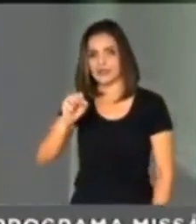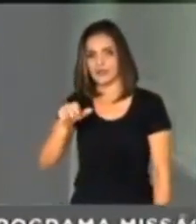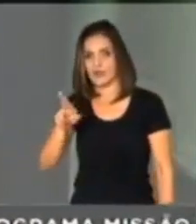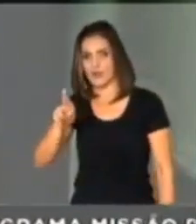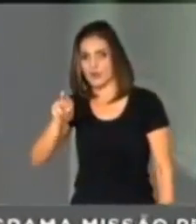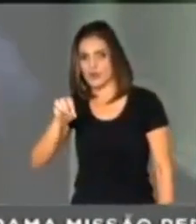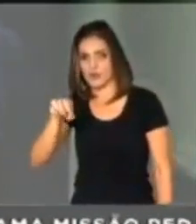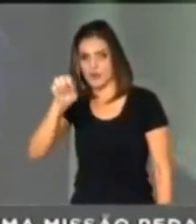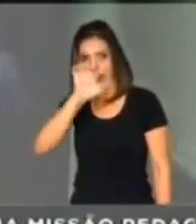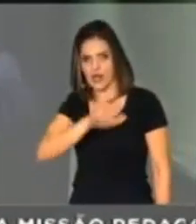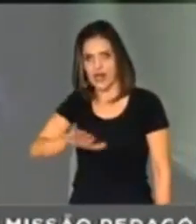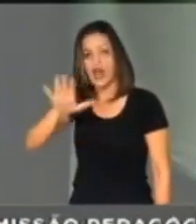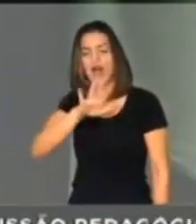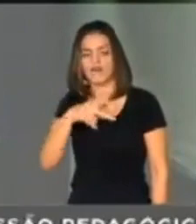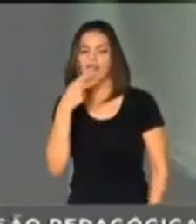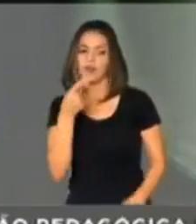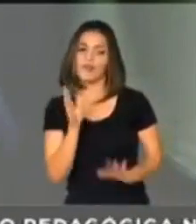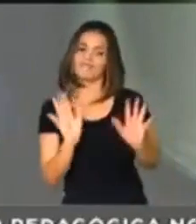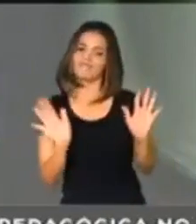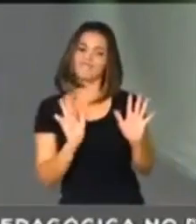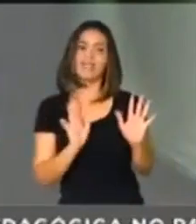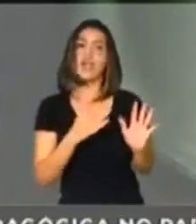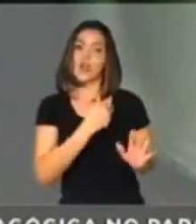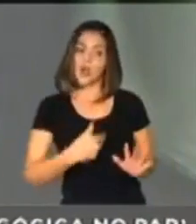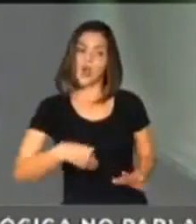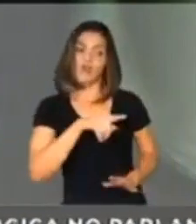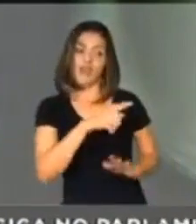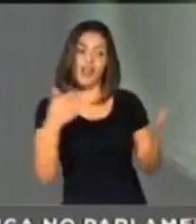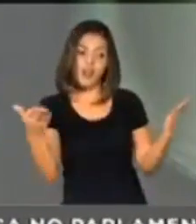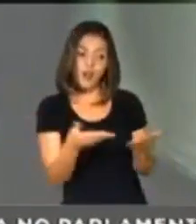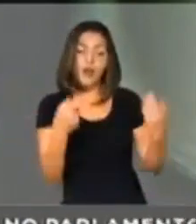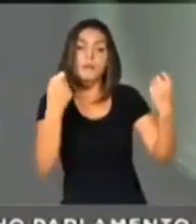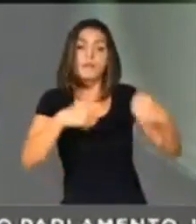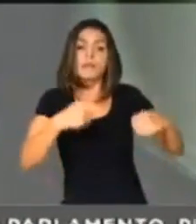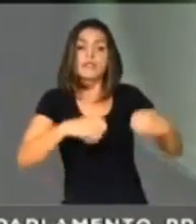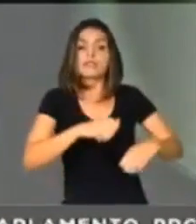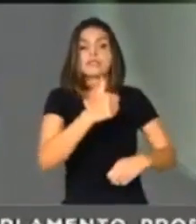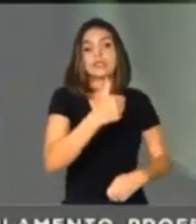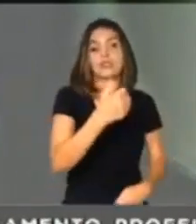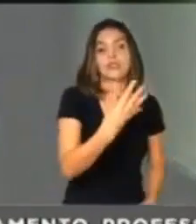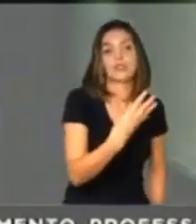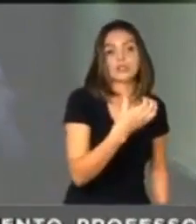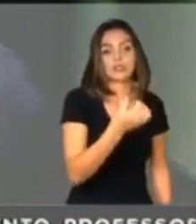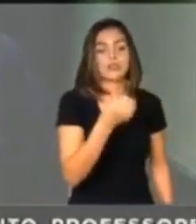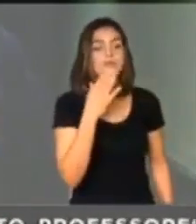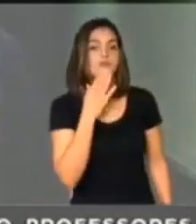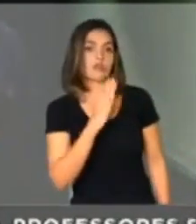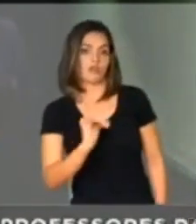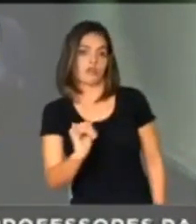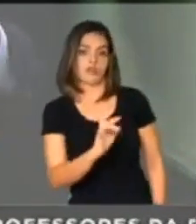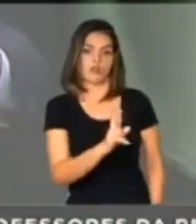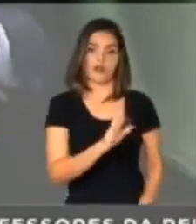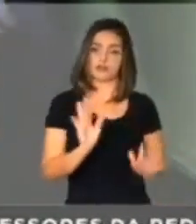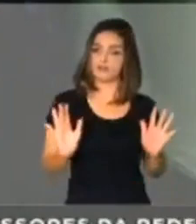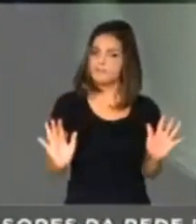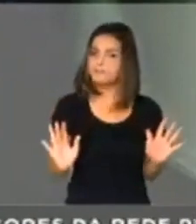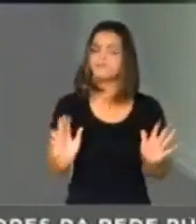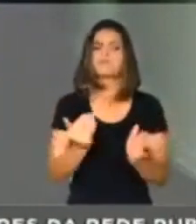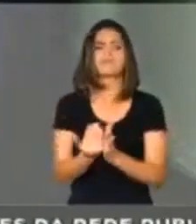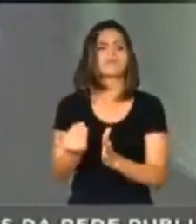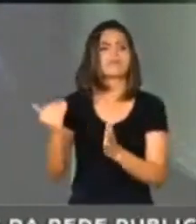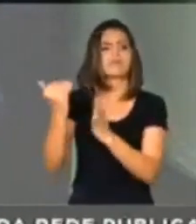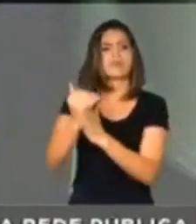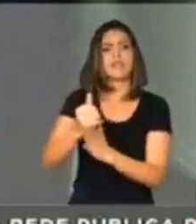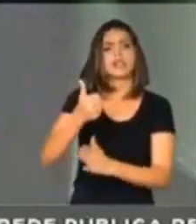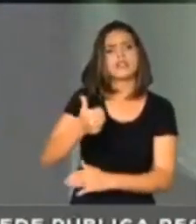necessidade do governo nesse momento é de 146 bilhões de reais. Portanto, aumentar